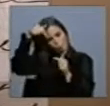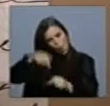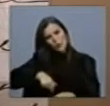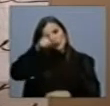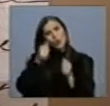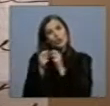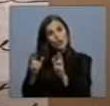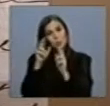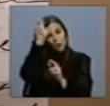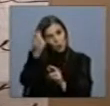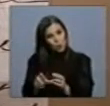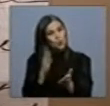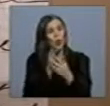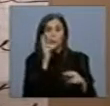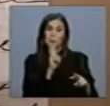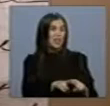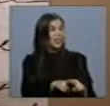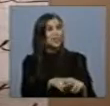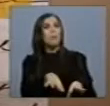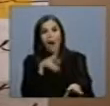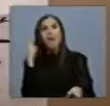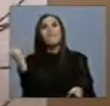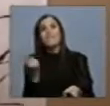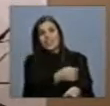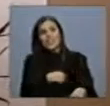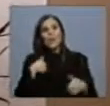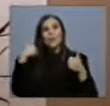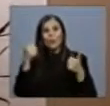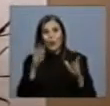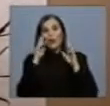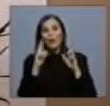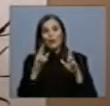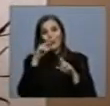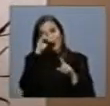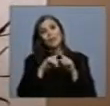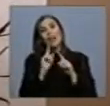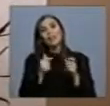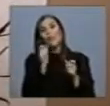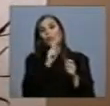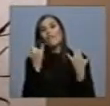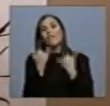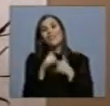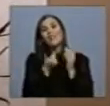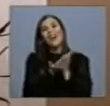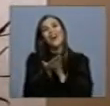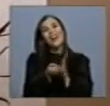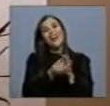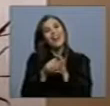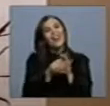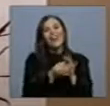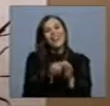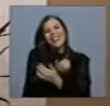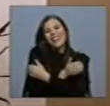de que estejas só prisioneiro, mas vivo e de saúde, para podermos ter a felicidade de nos tornarmos a